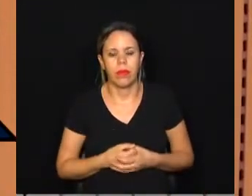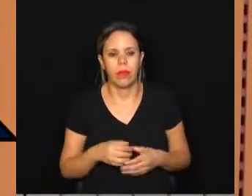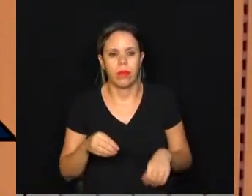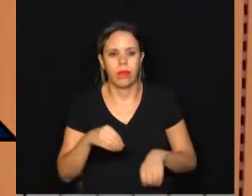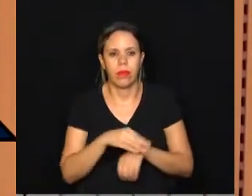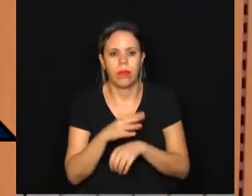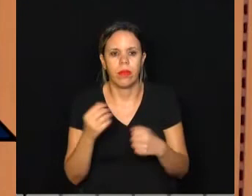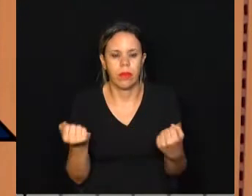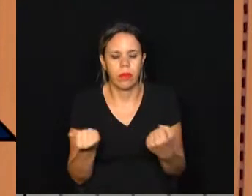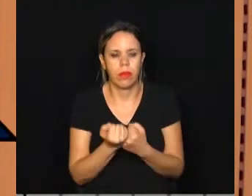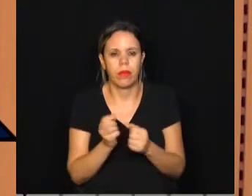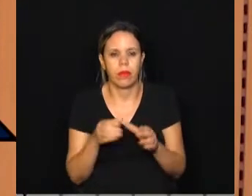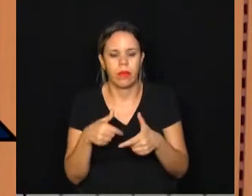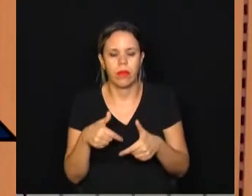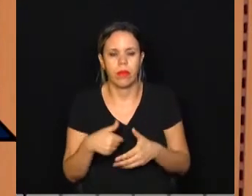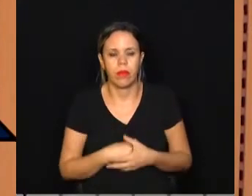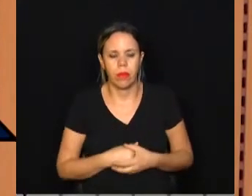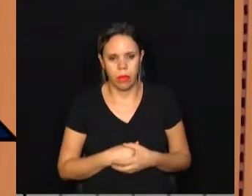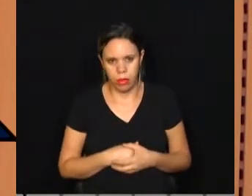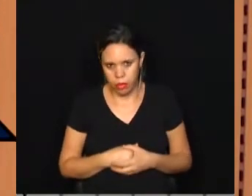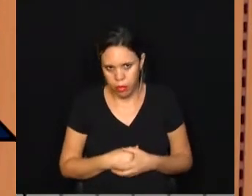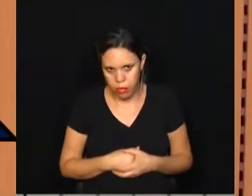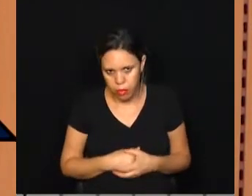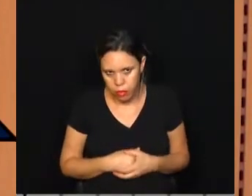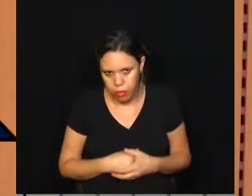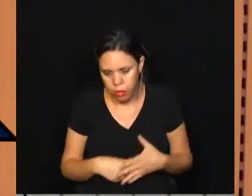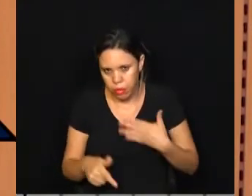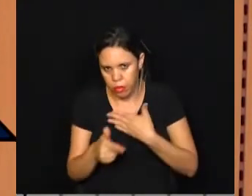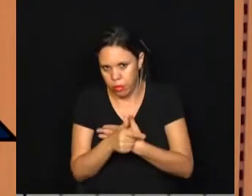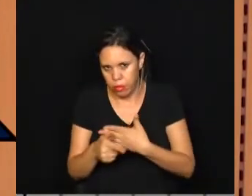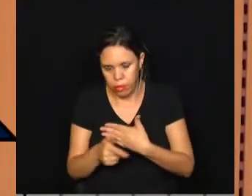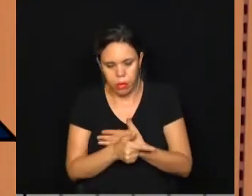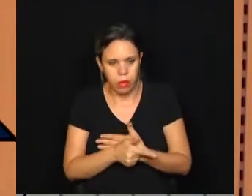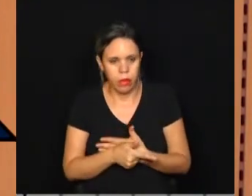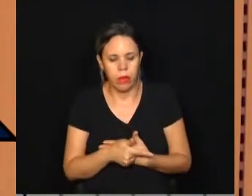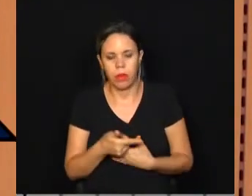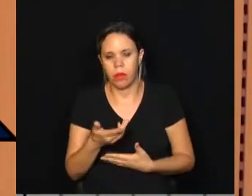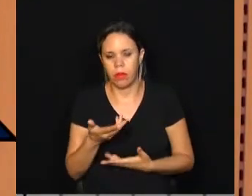atribuir a essa comissão um papel de escuta,